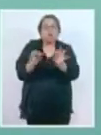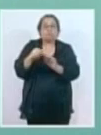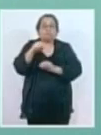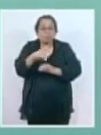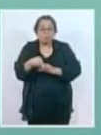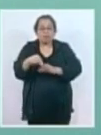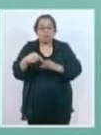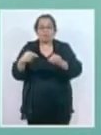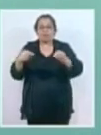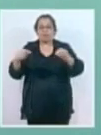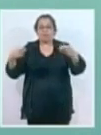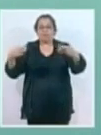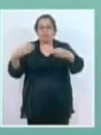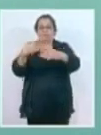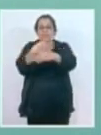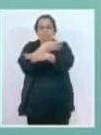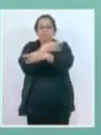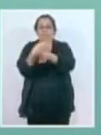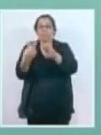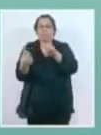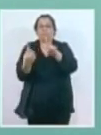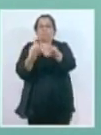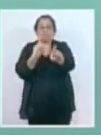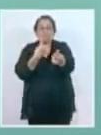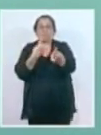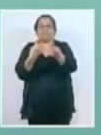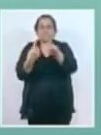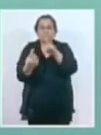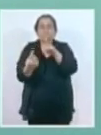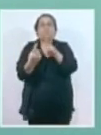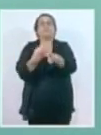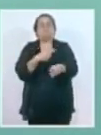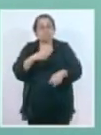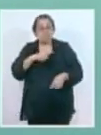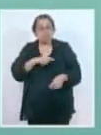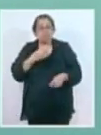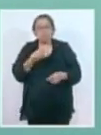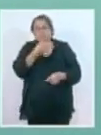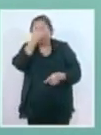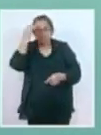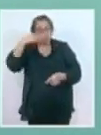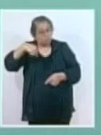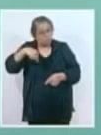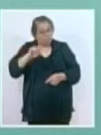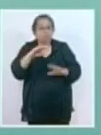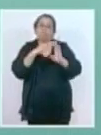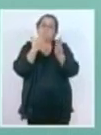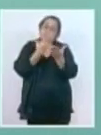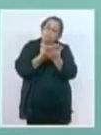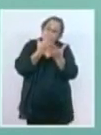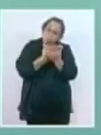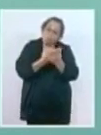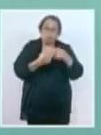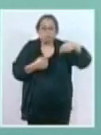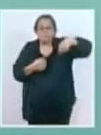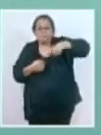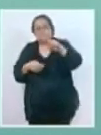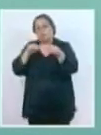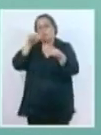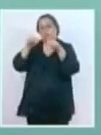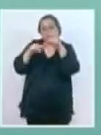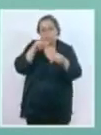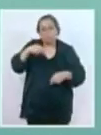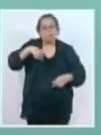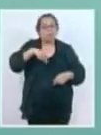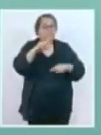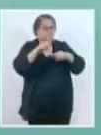mão dupla naquele trecho, entendendo que temos muitos cidadãos que passam ali para a escola, para o trabalho, para o comércio, e